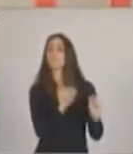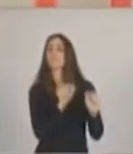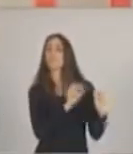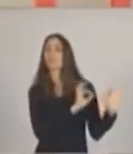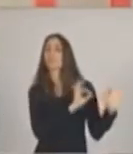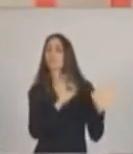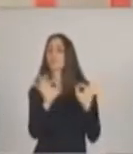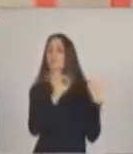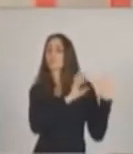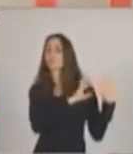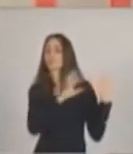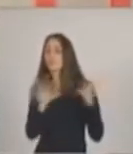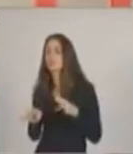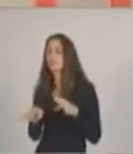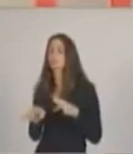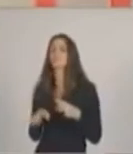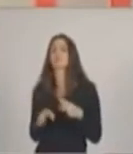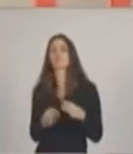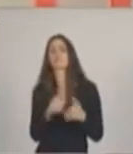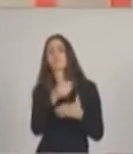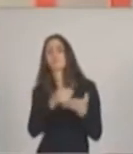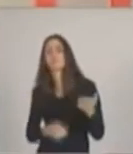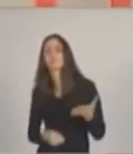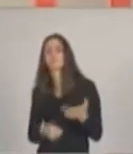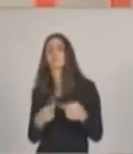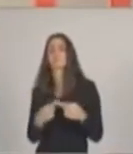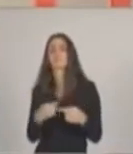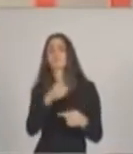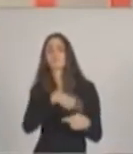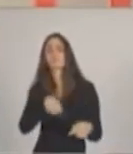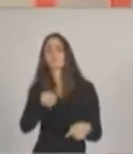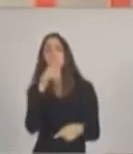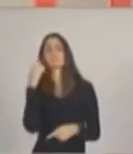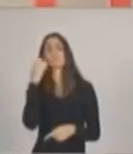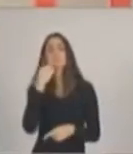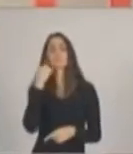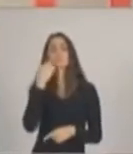atenção dos meus nobres pares,